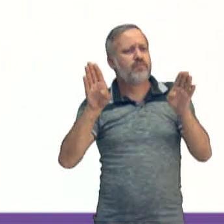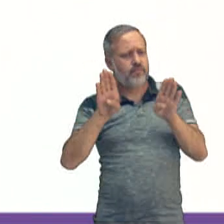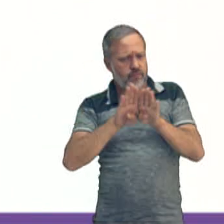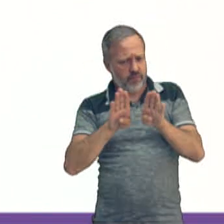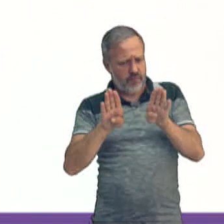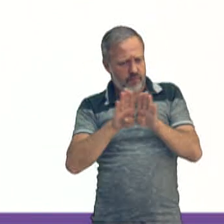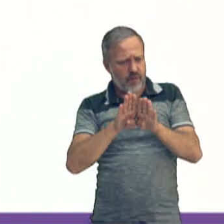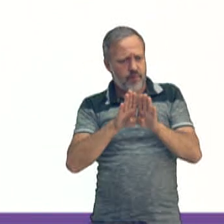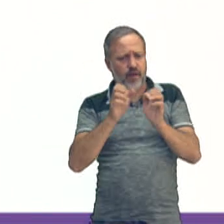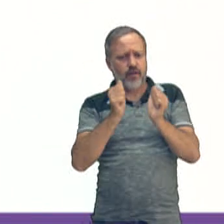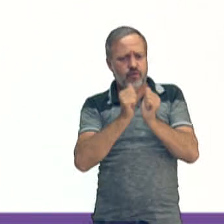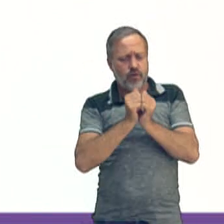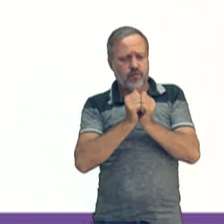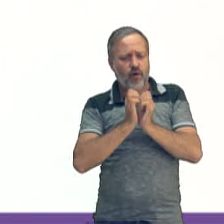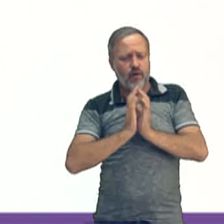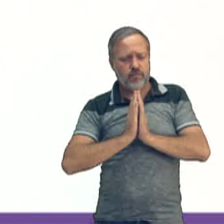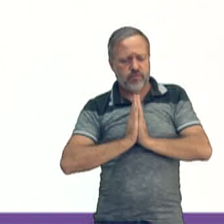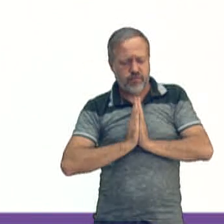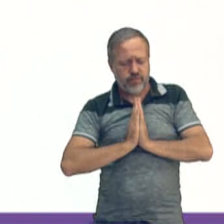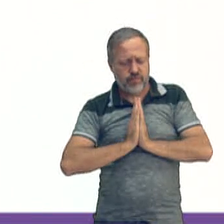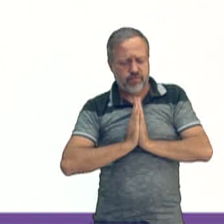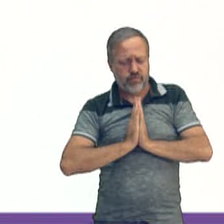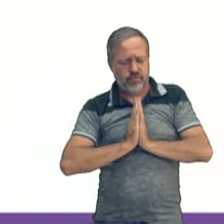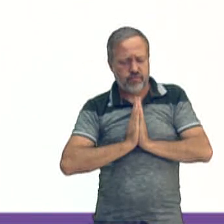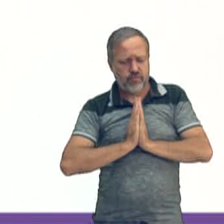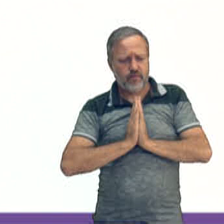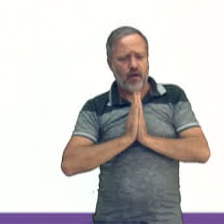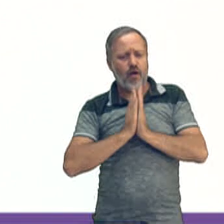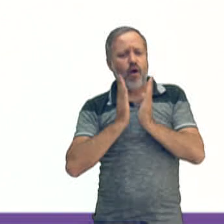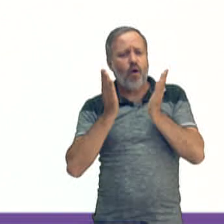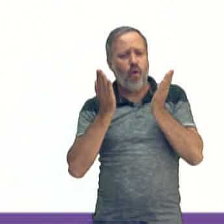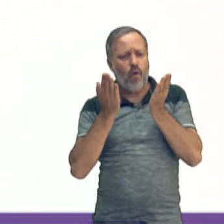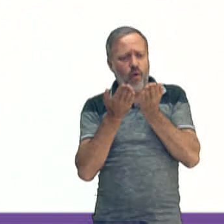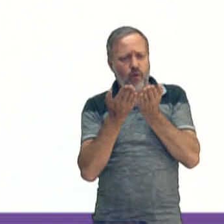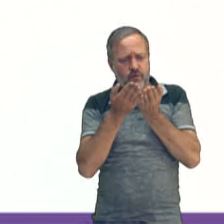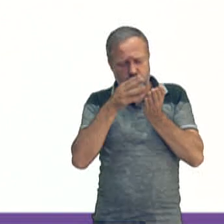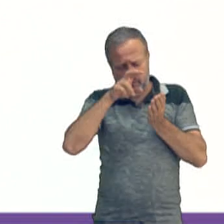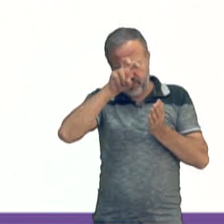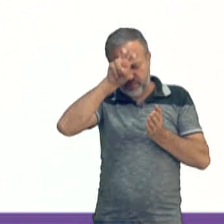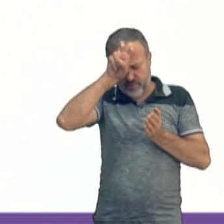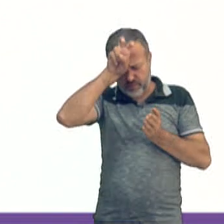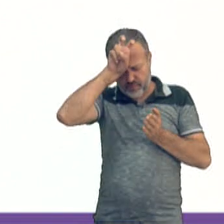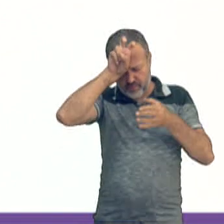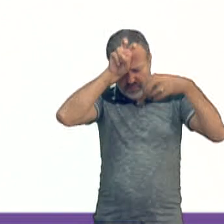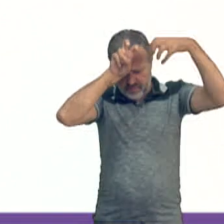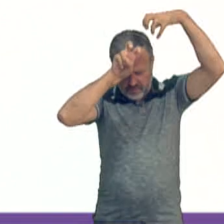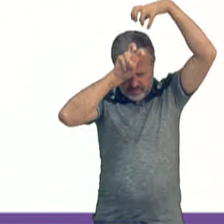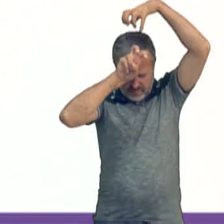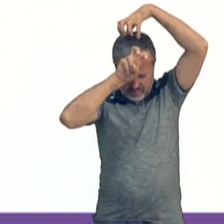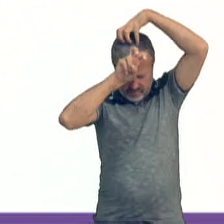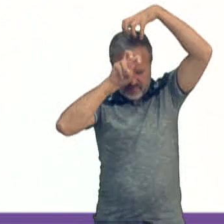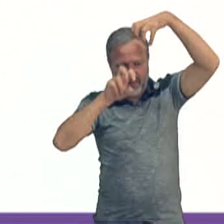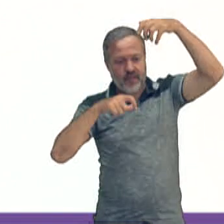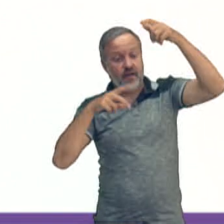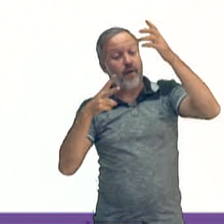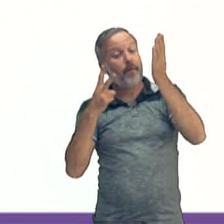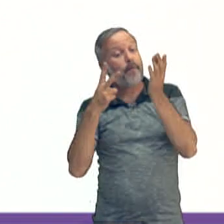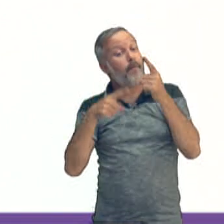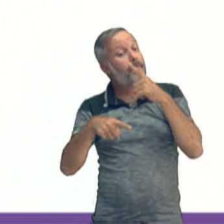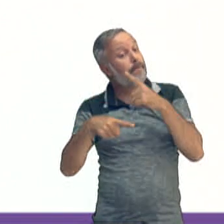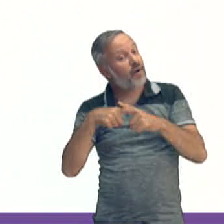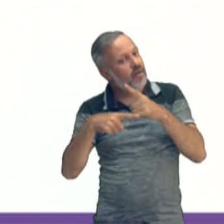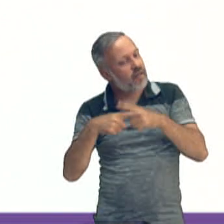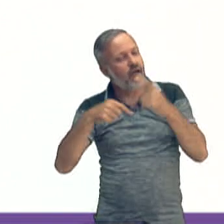sagrado. Um tempo linear, onde os faraós, um faraó sucedia o outro, por isso era linear,